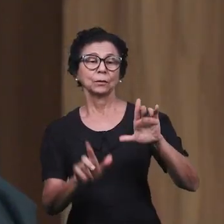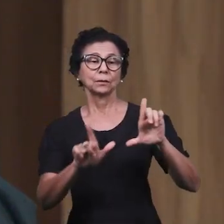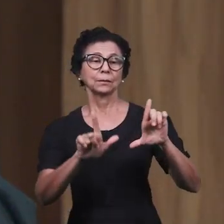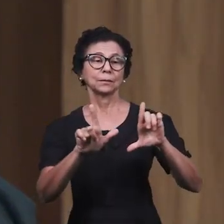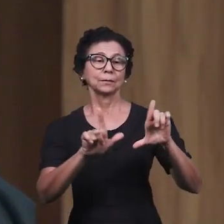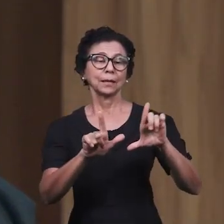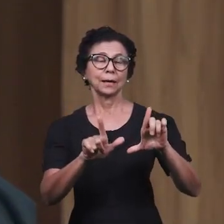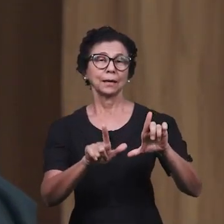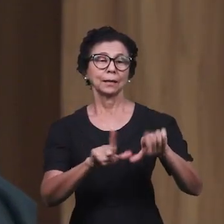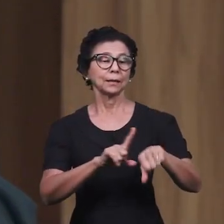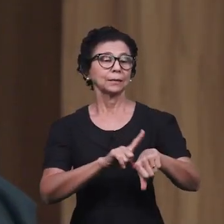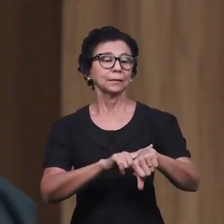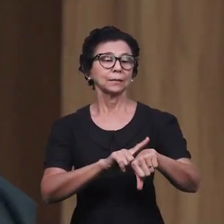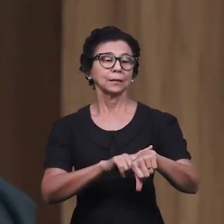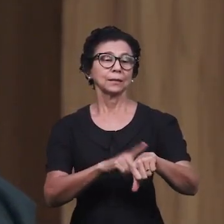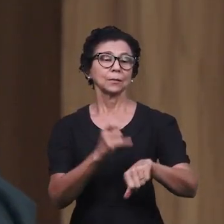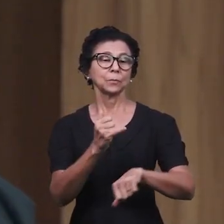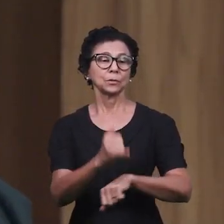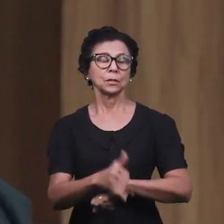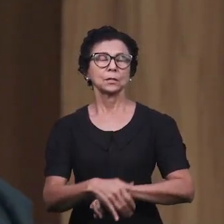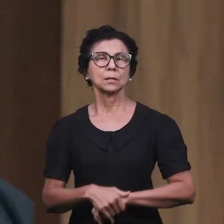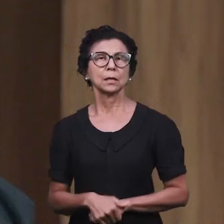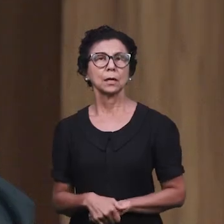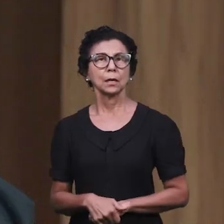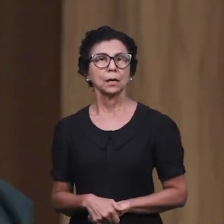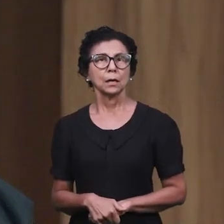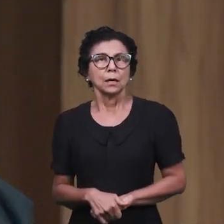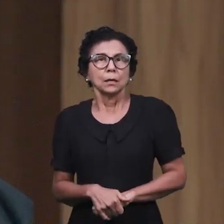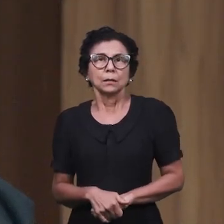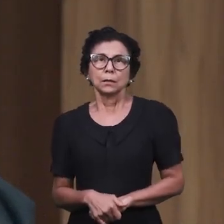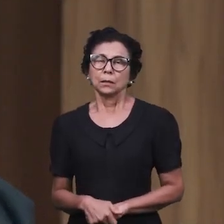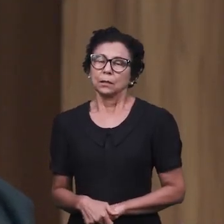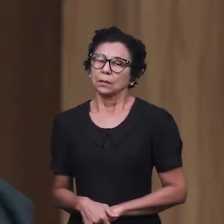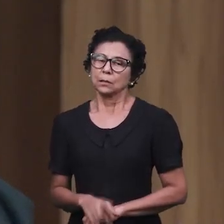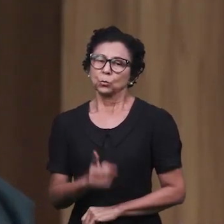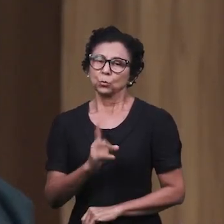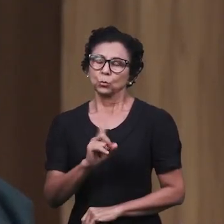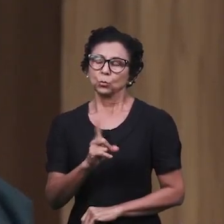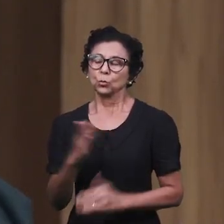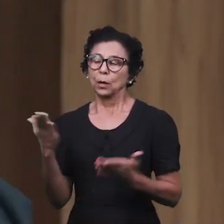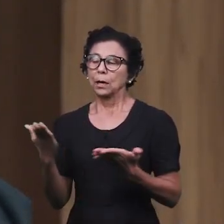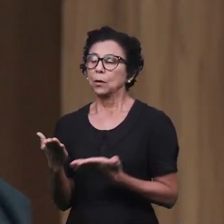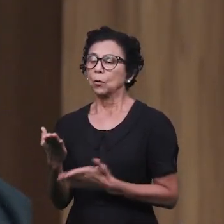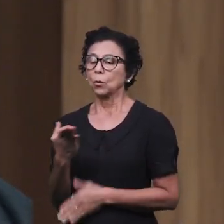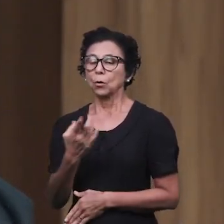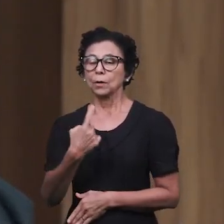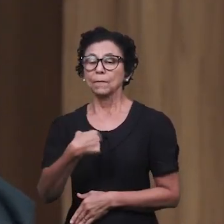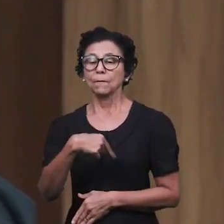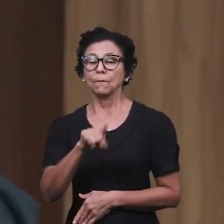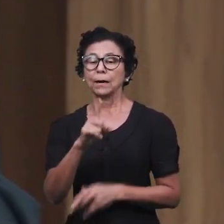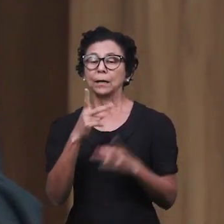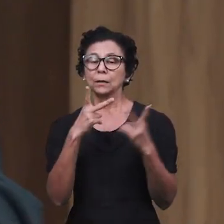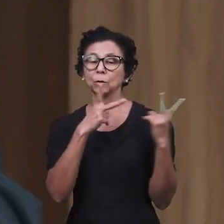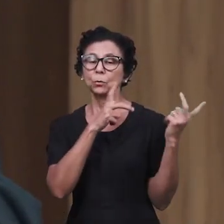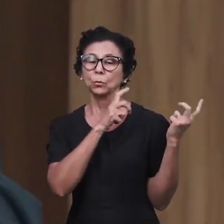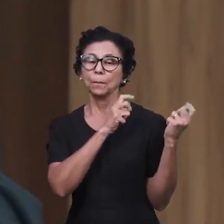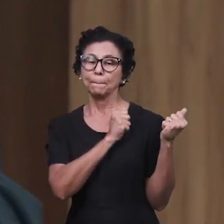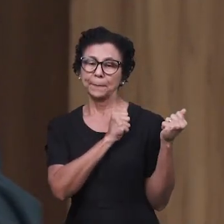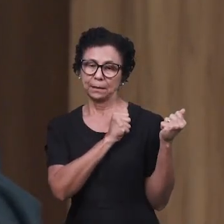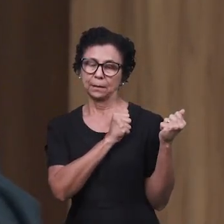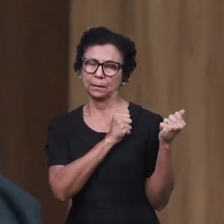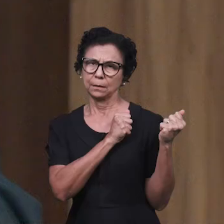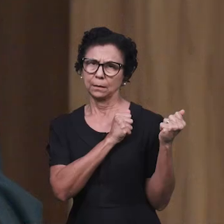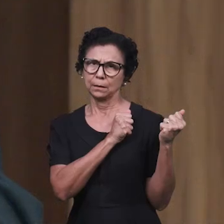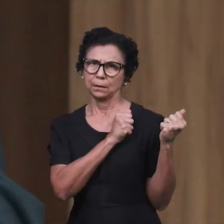limitar o tempo, de dizer que agora eu não vou usar porque está na hora de dormir. Não, essa é